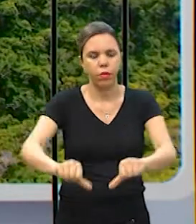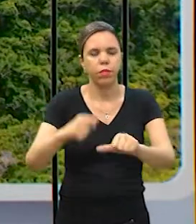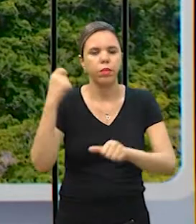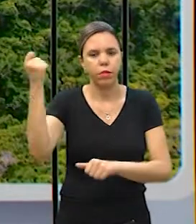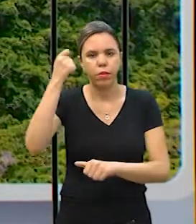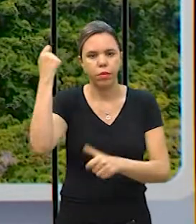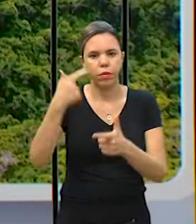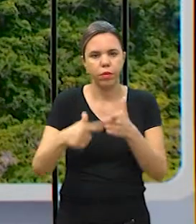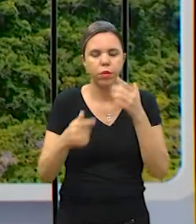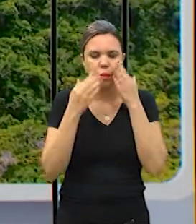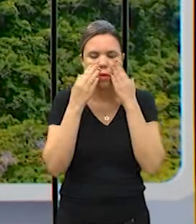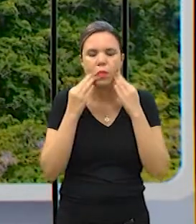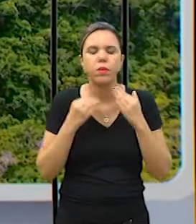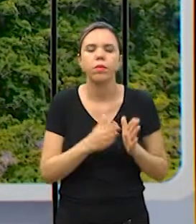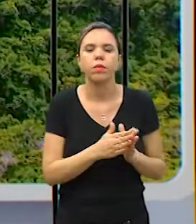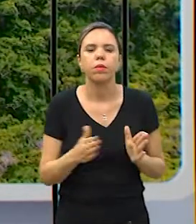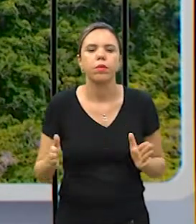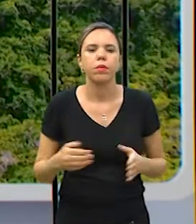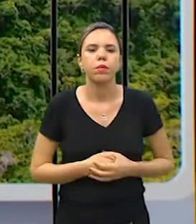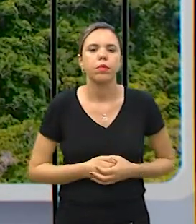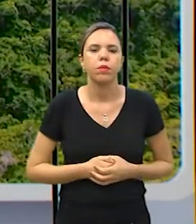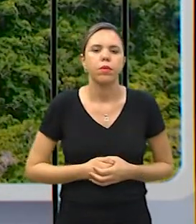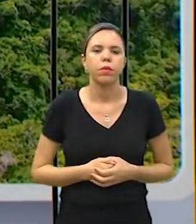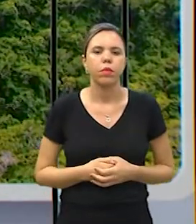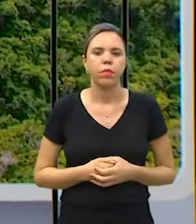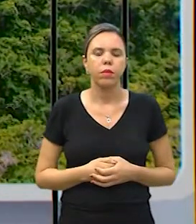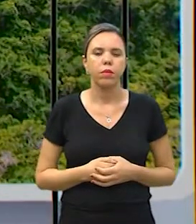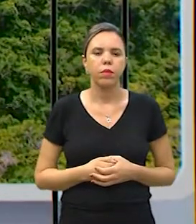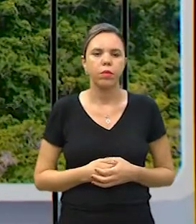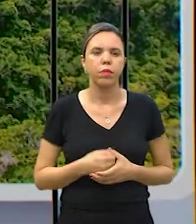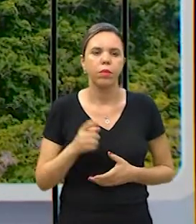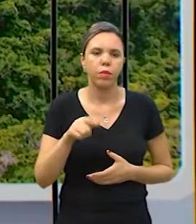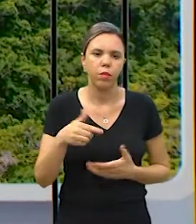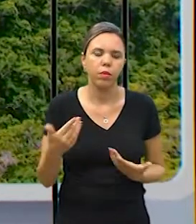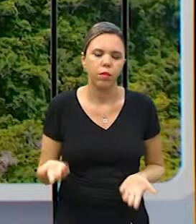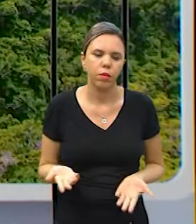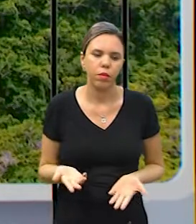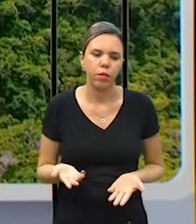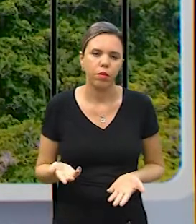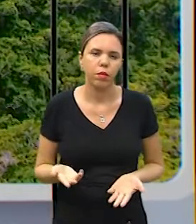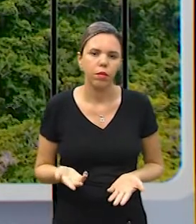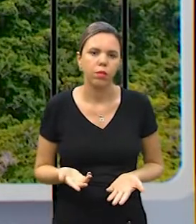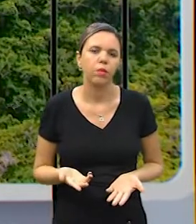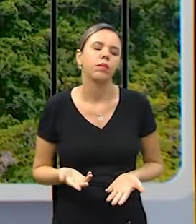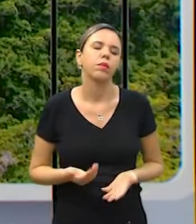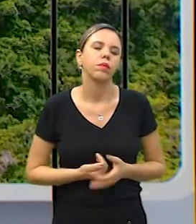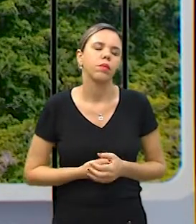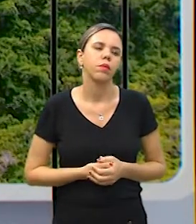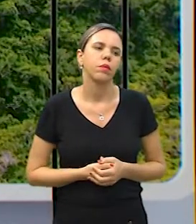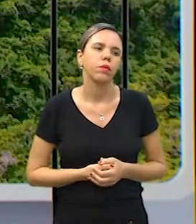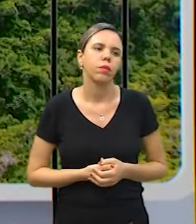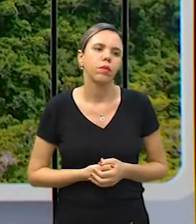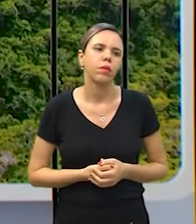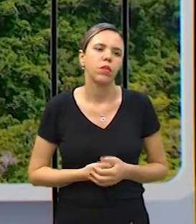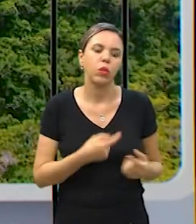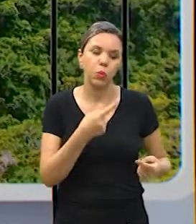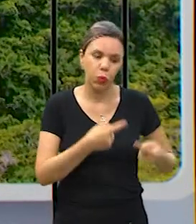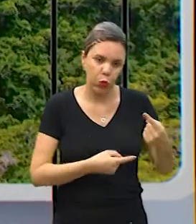um cenário que já estava em curso, é a imposição